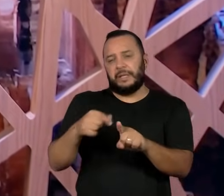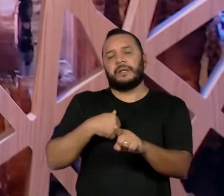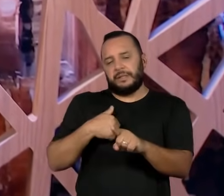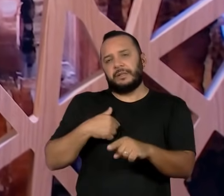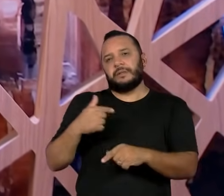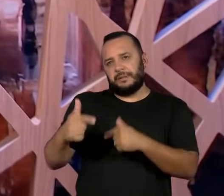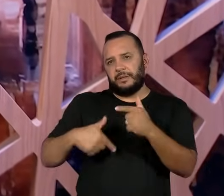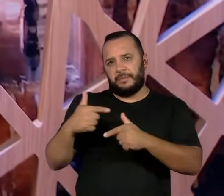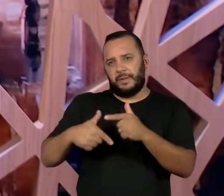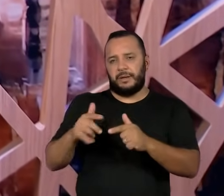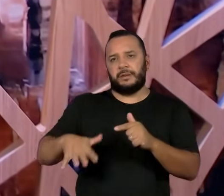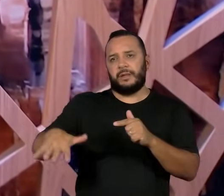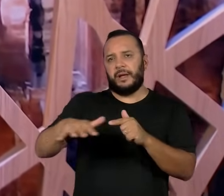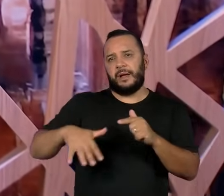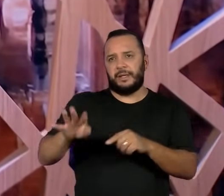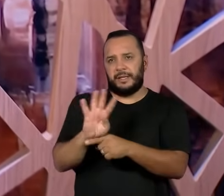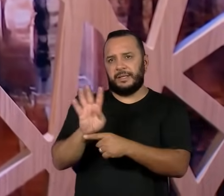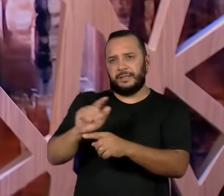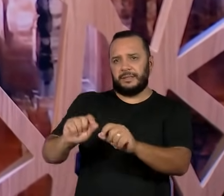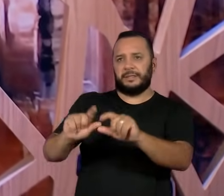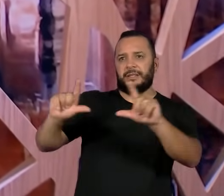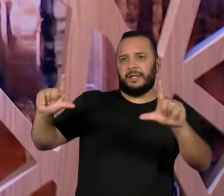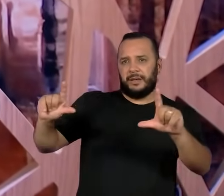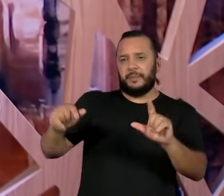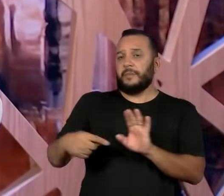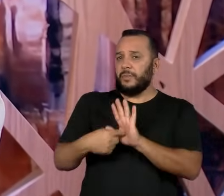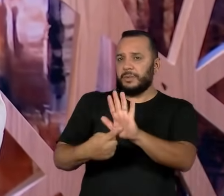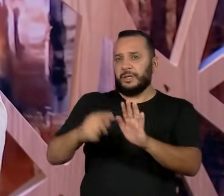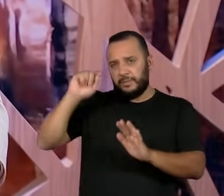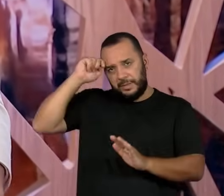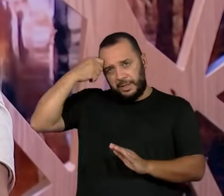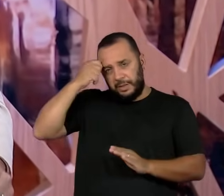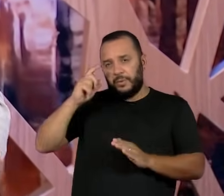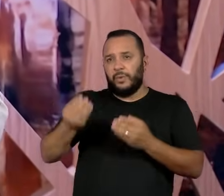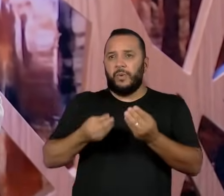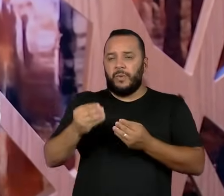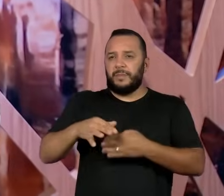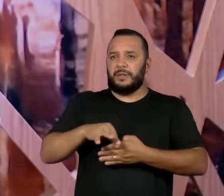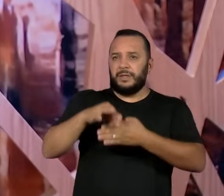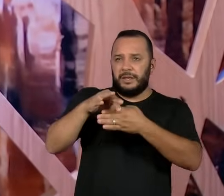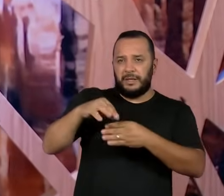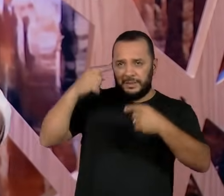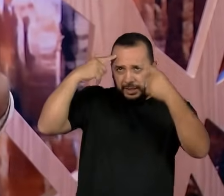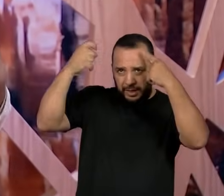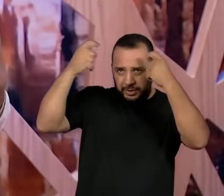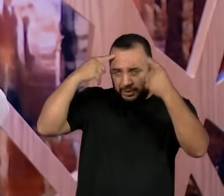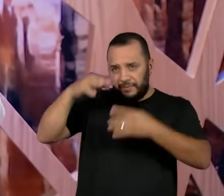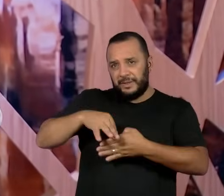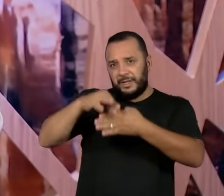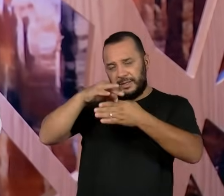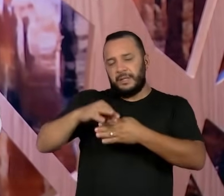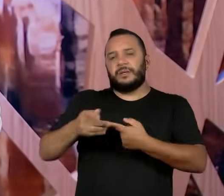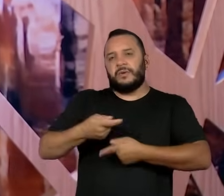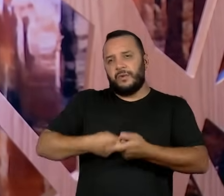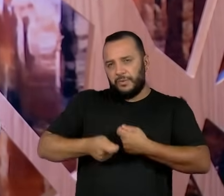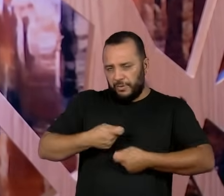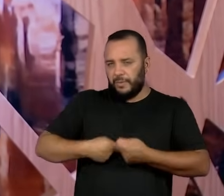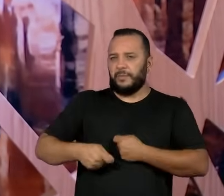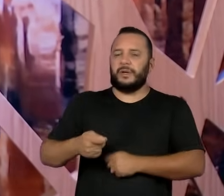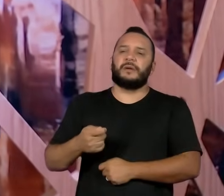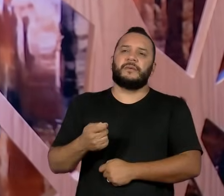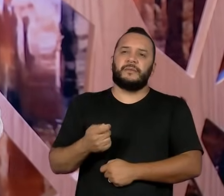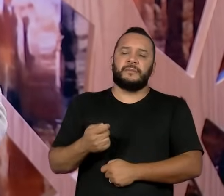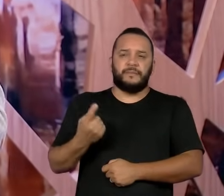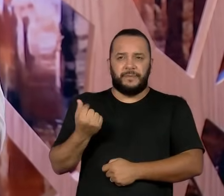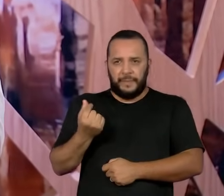cinema, e especificamente, Cris, nas posições de liderança. Liderança criativa, liderança econômica, financeira, executiva, dentro